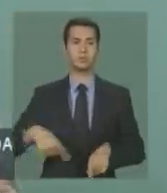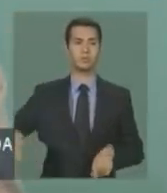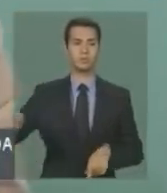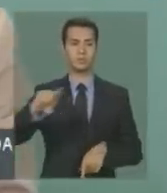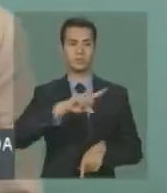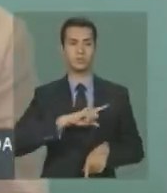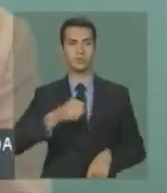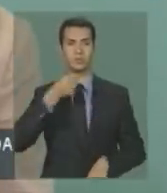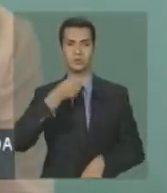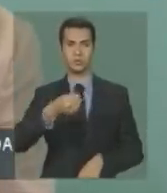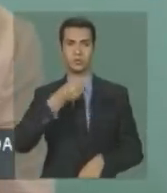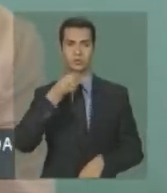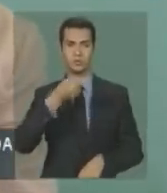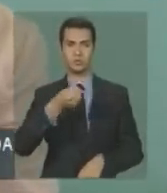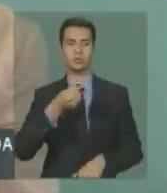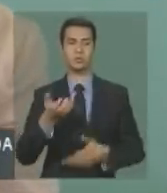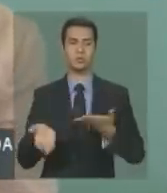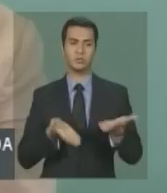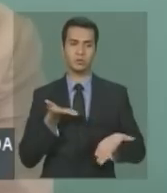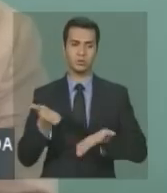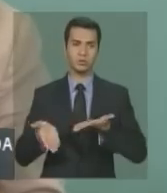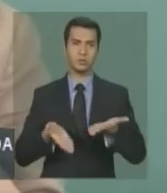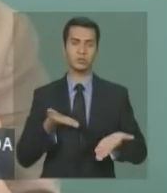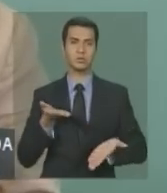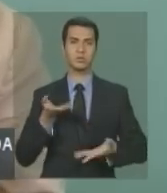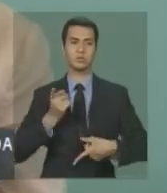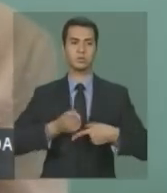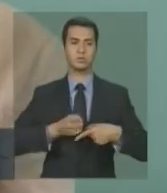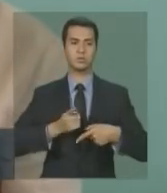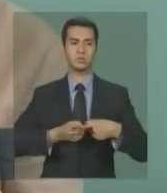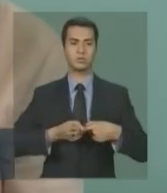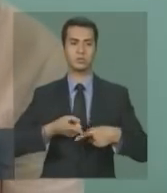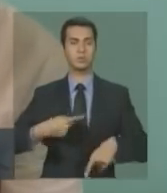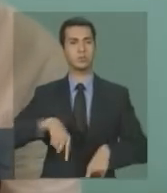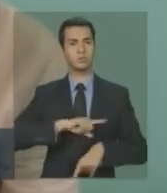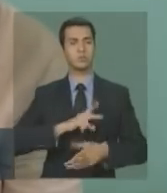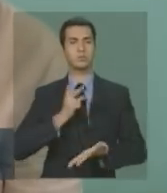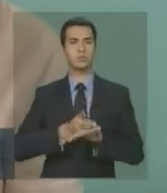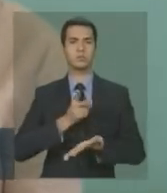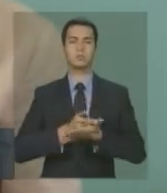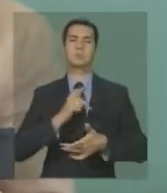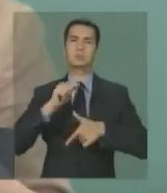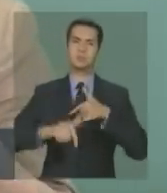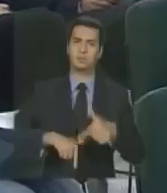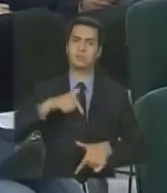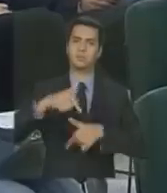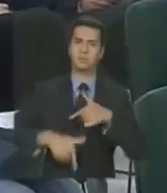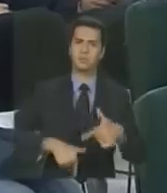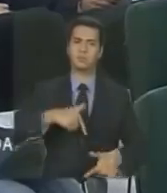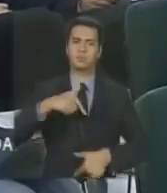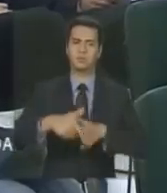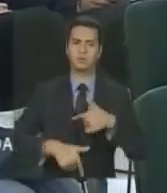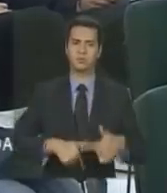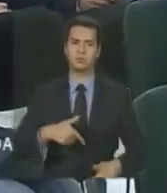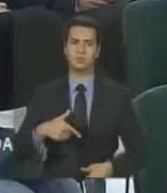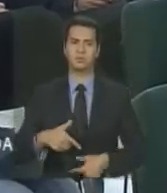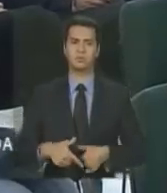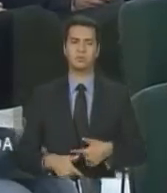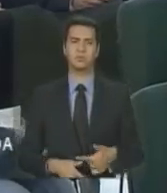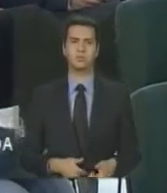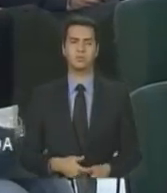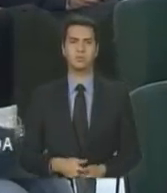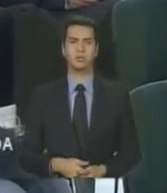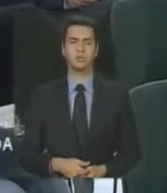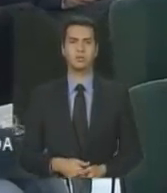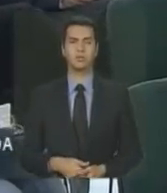pelos jornalistas senhores e senhoras porque nós estamos permanentemente trabalhando com o universo que e nós estamos